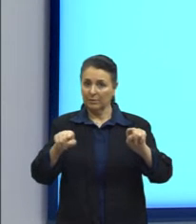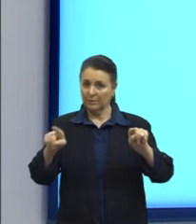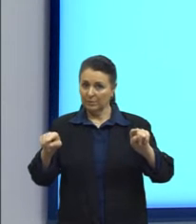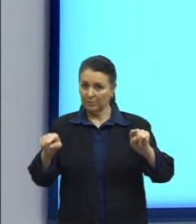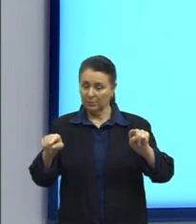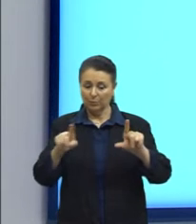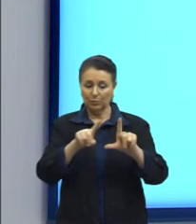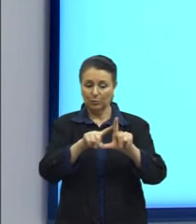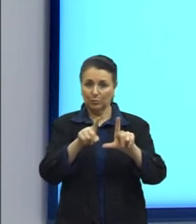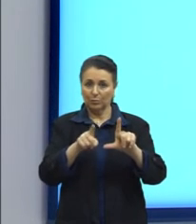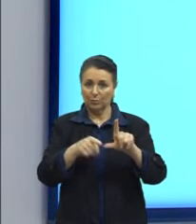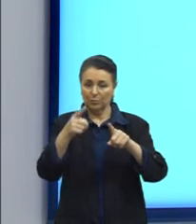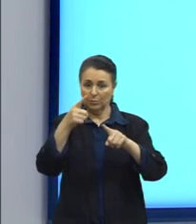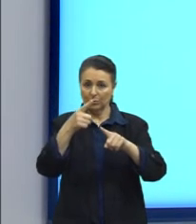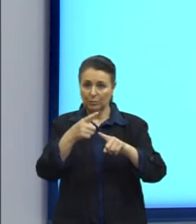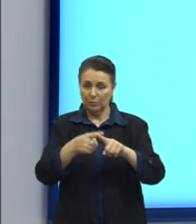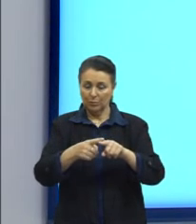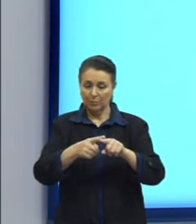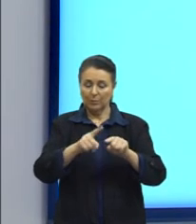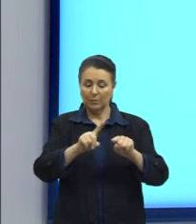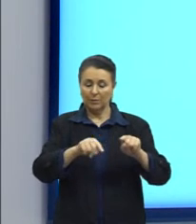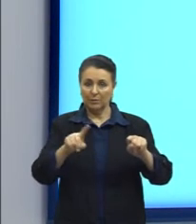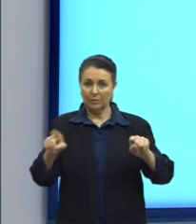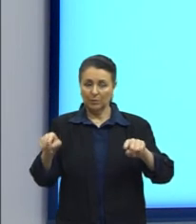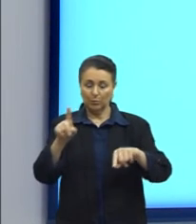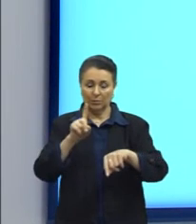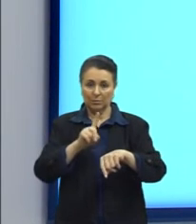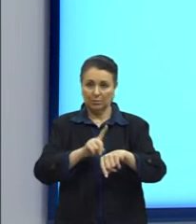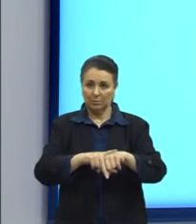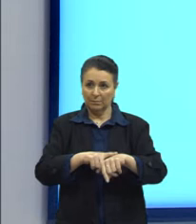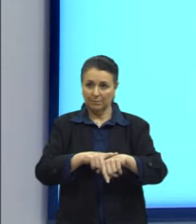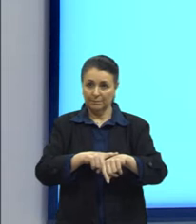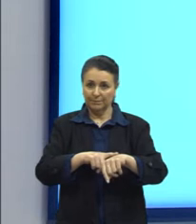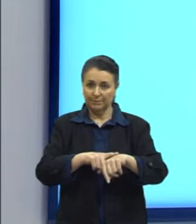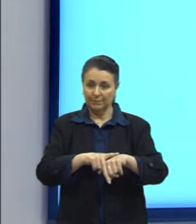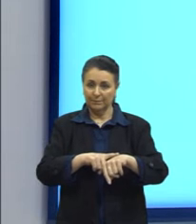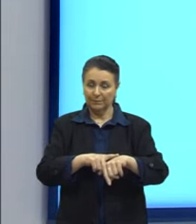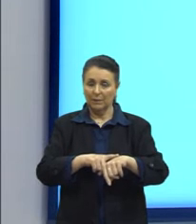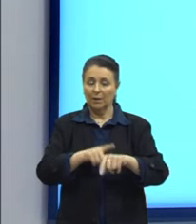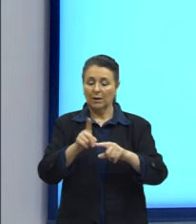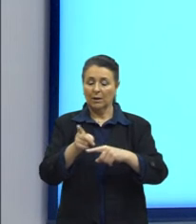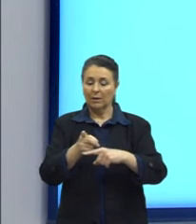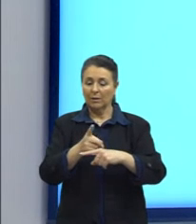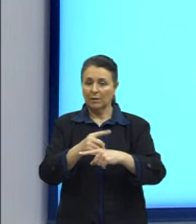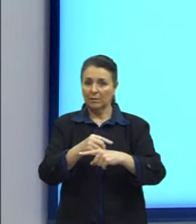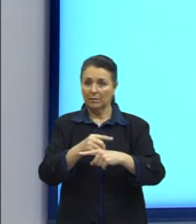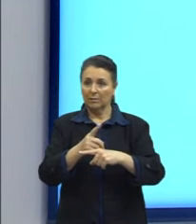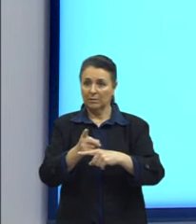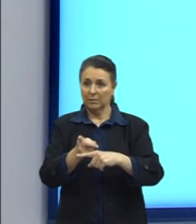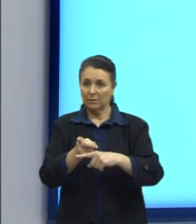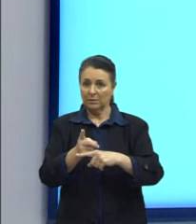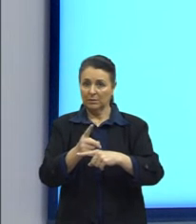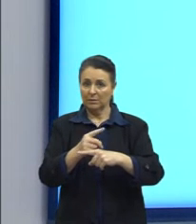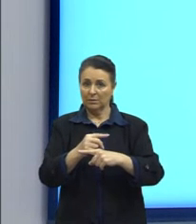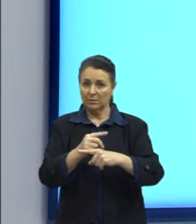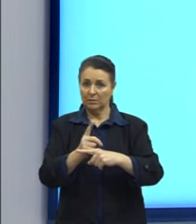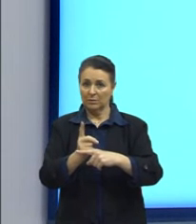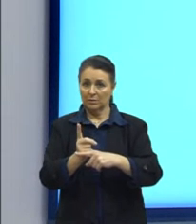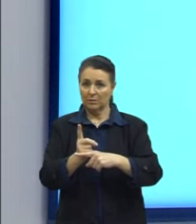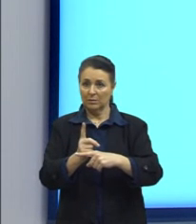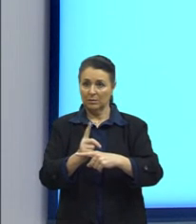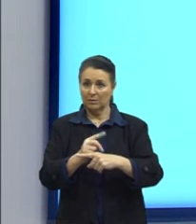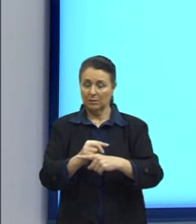ângulo multiplicada pela variação do tempo como a gente viu né com a velocidade a gente dizia então que era variação